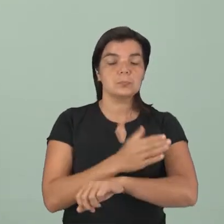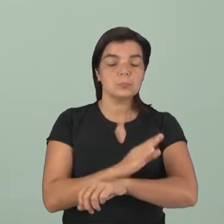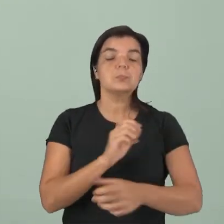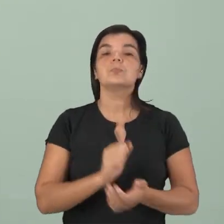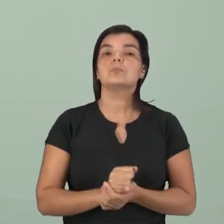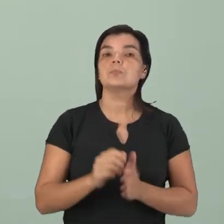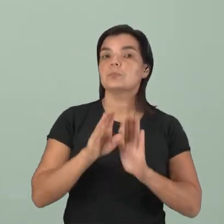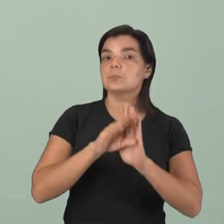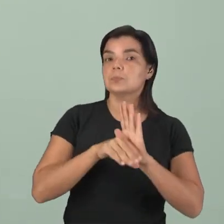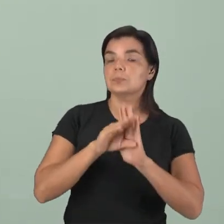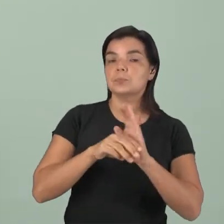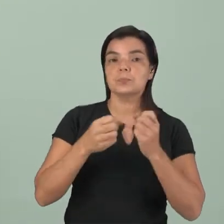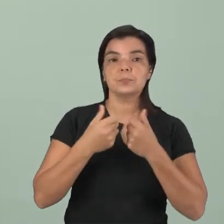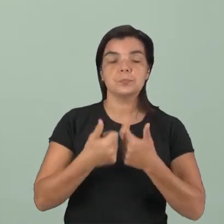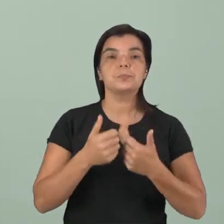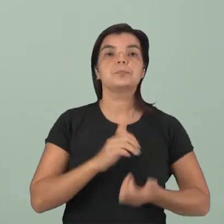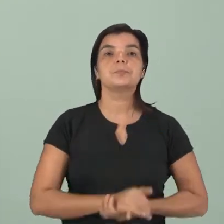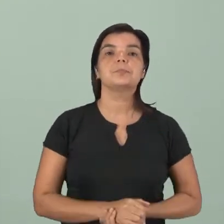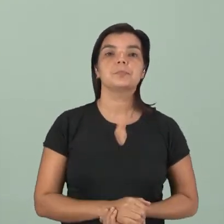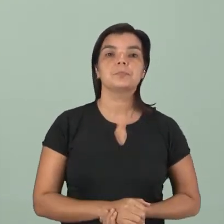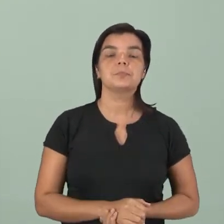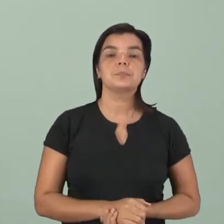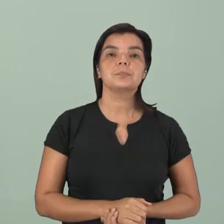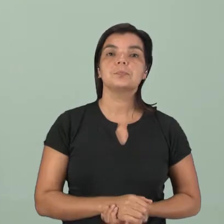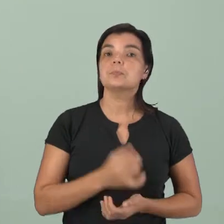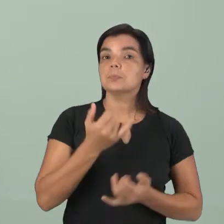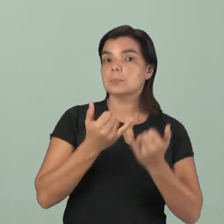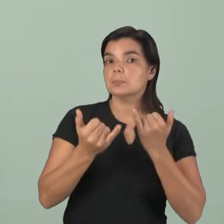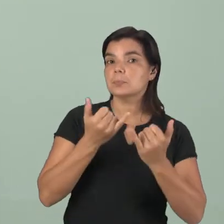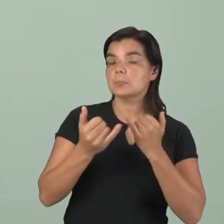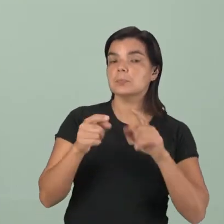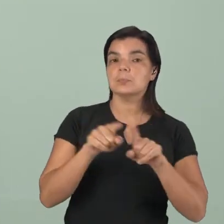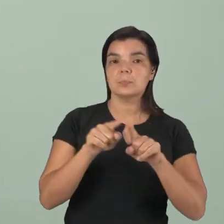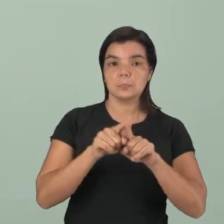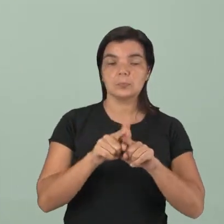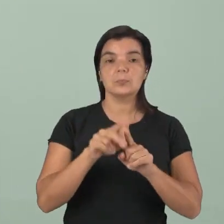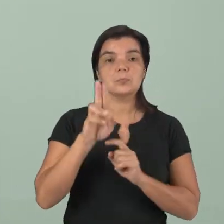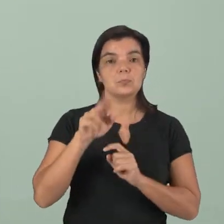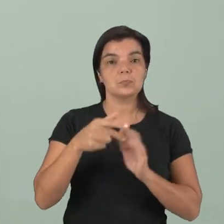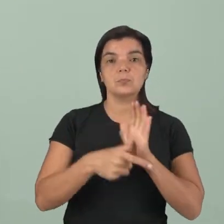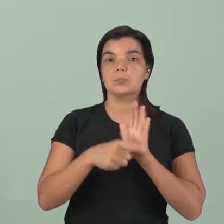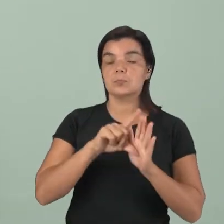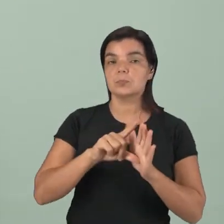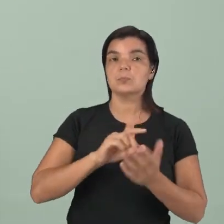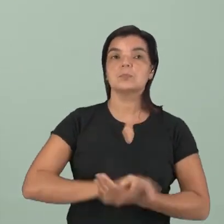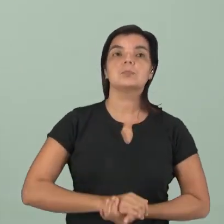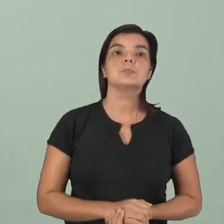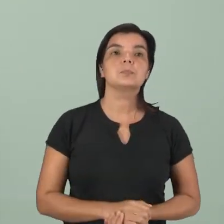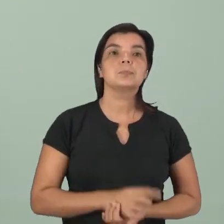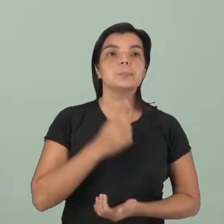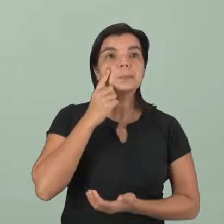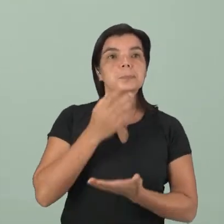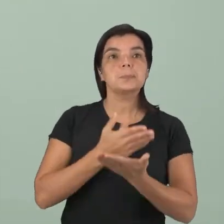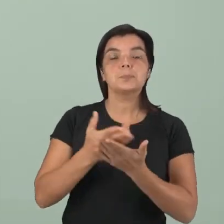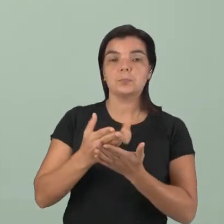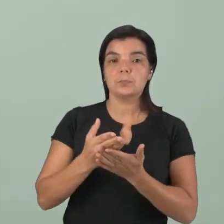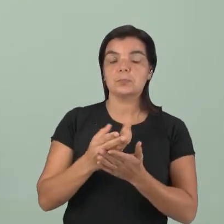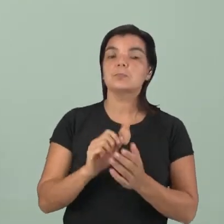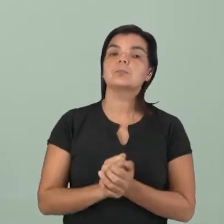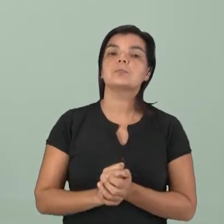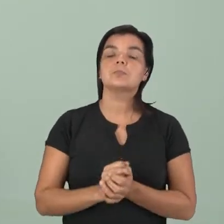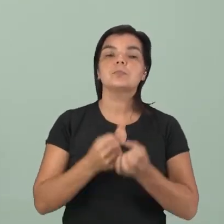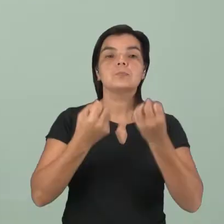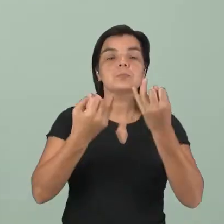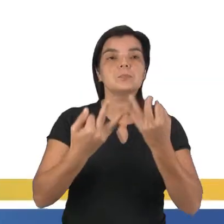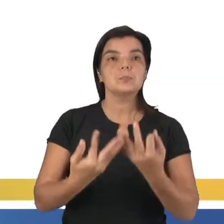mais o conteúdo, tá ok? Bem parecido com as unidades anteriores. Então, vamos começar aqui com a seguinte